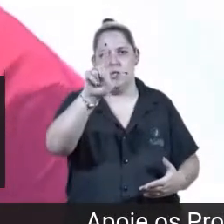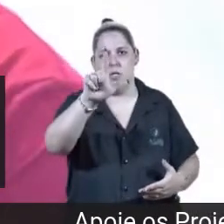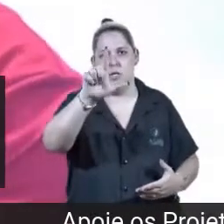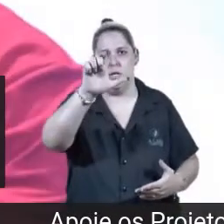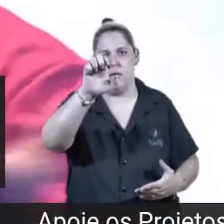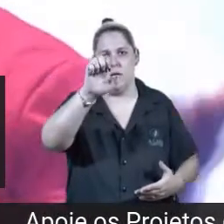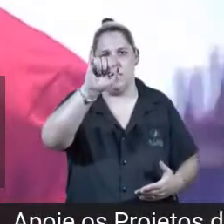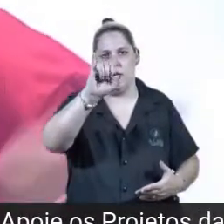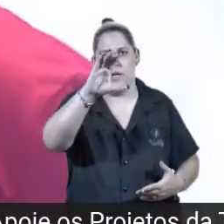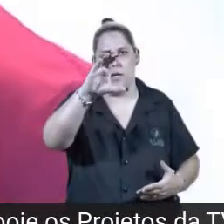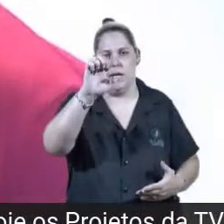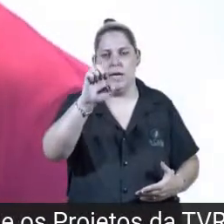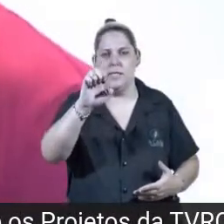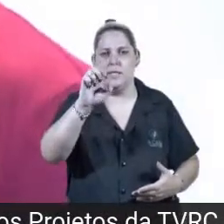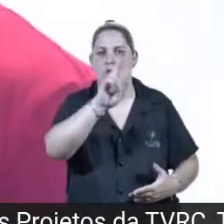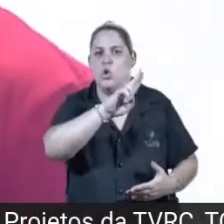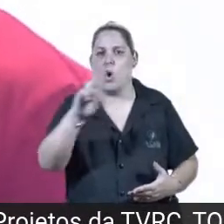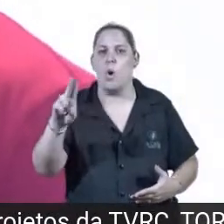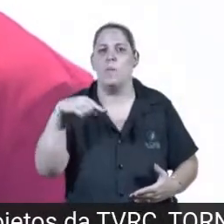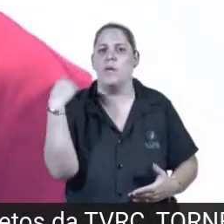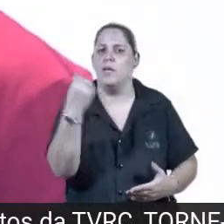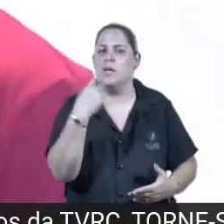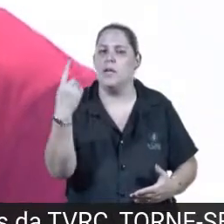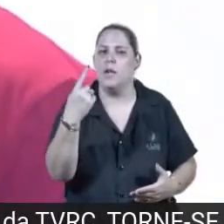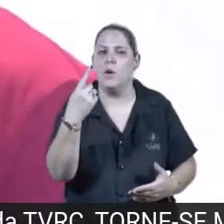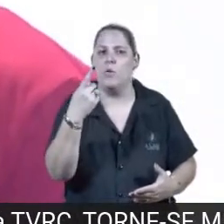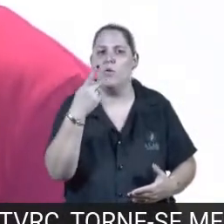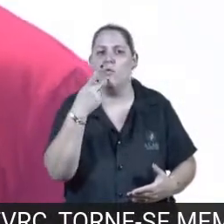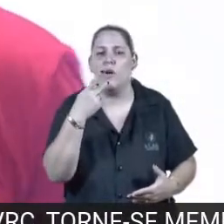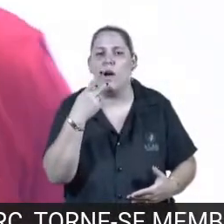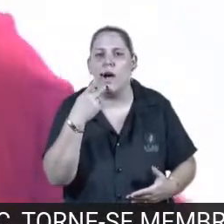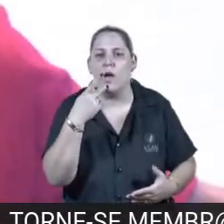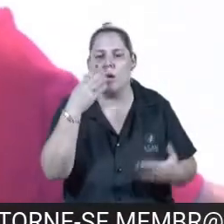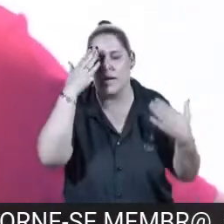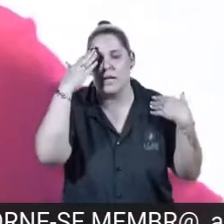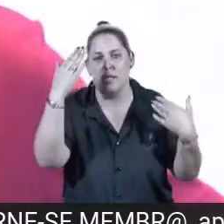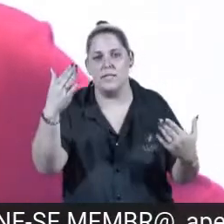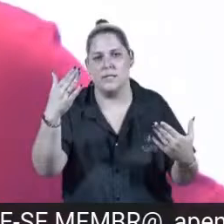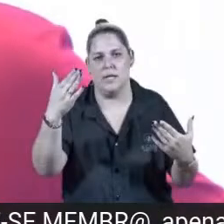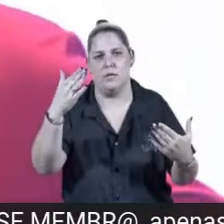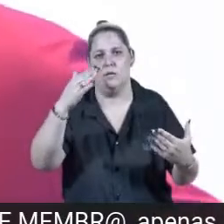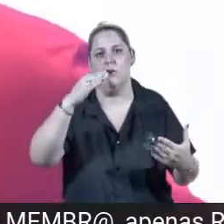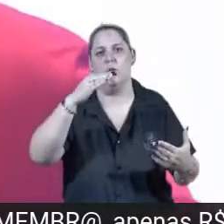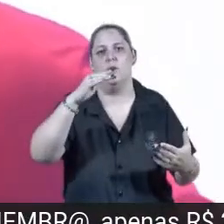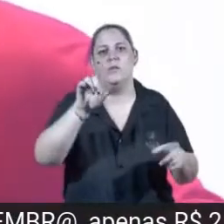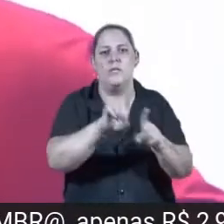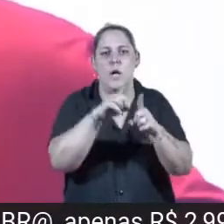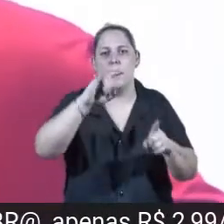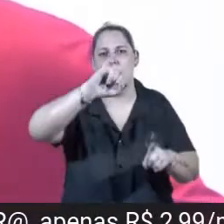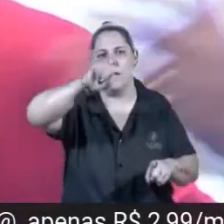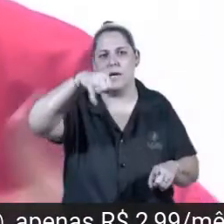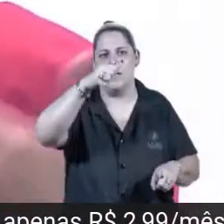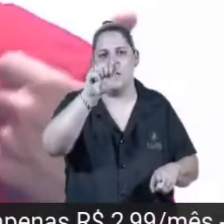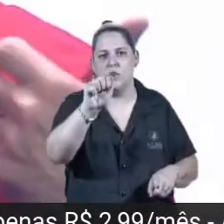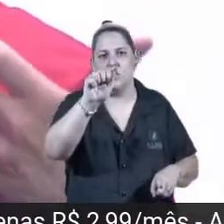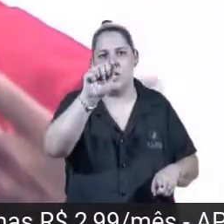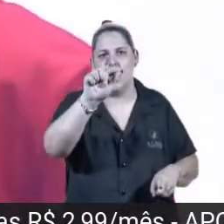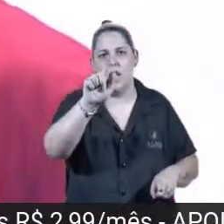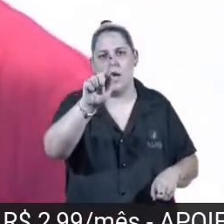quem eu saúdo toda a direção nacional. A presidenta Jaqueline, que é uma mulher aguerrida, uma